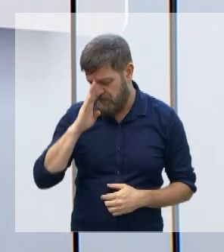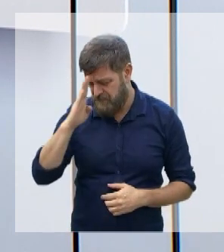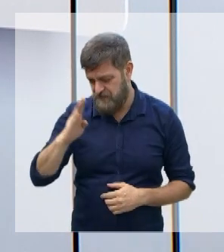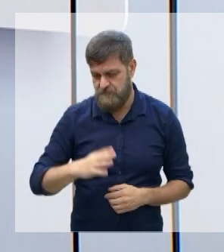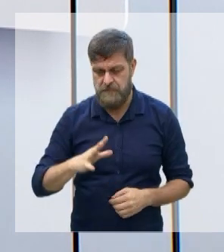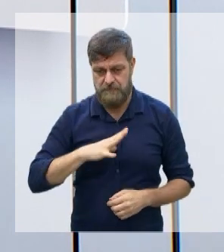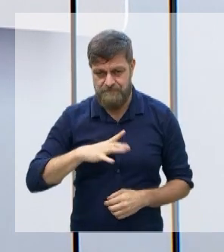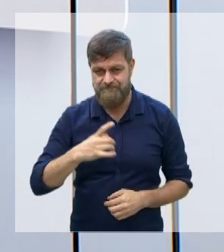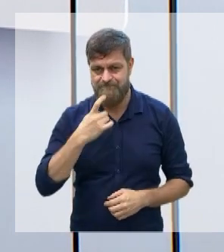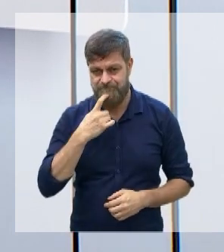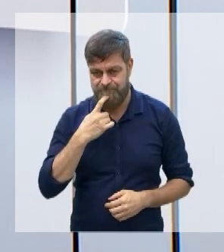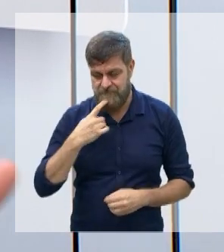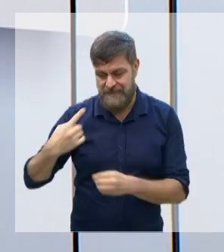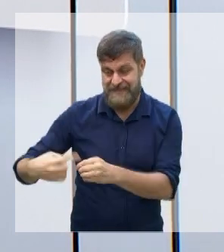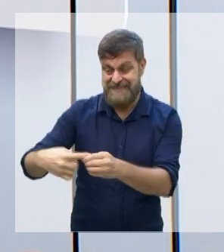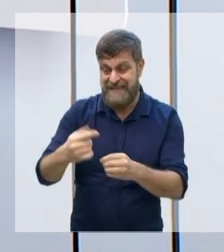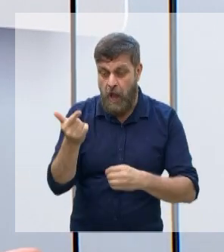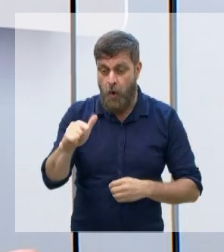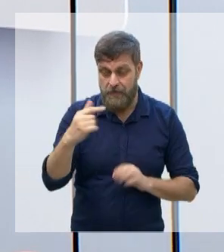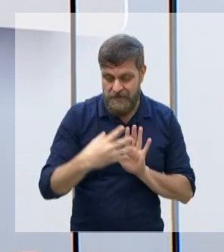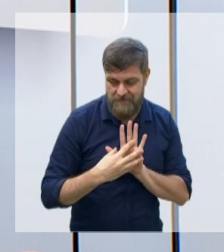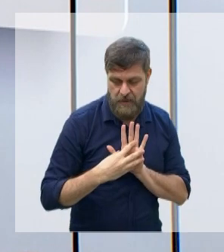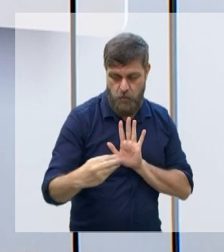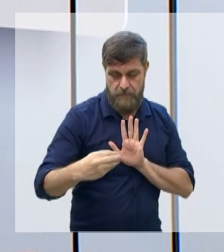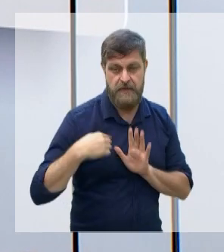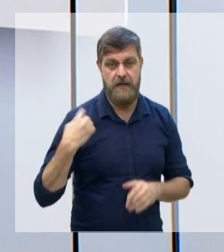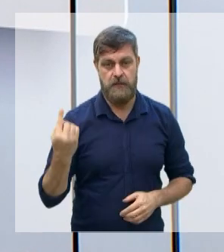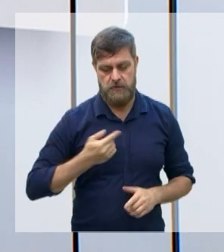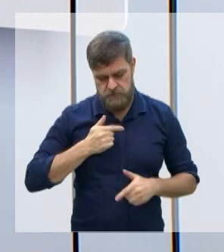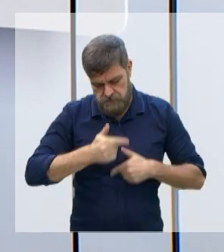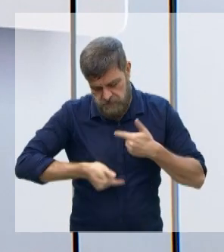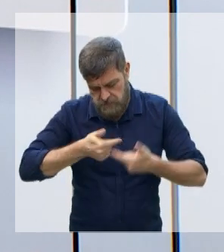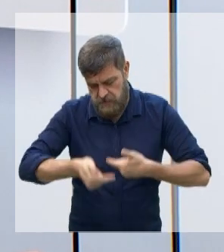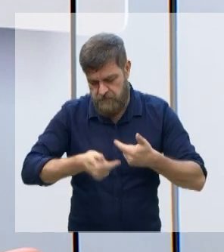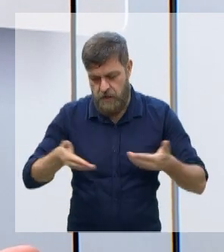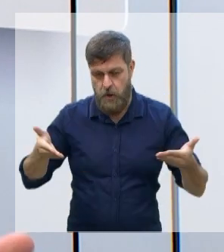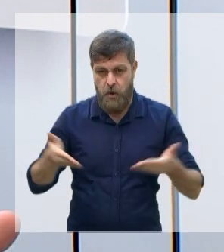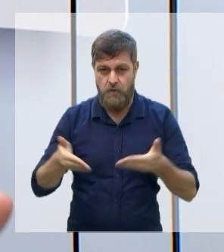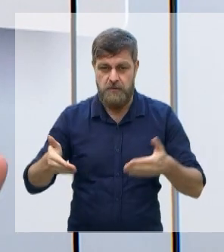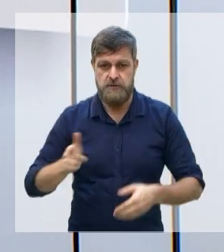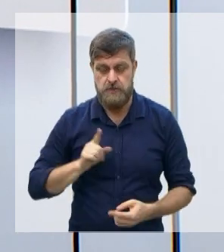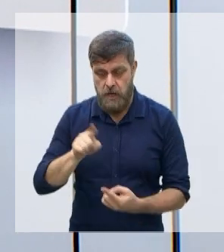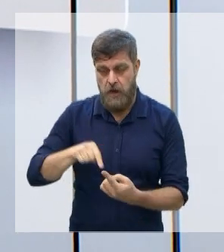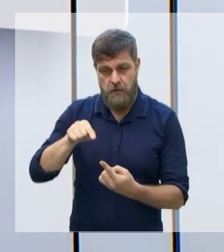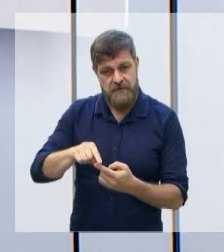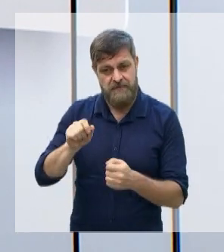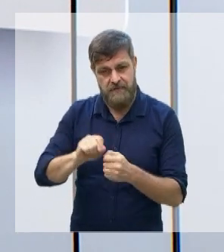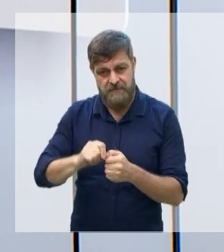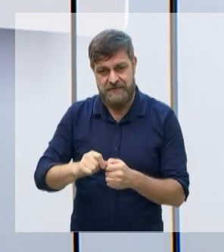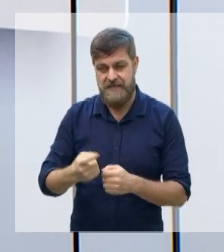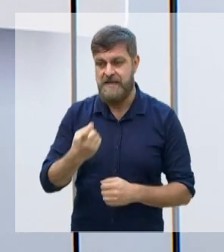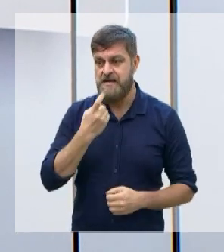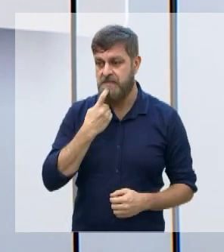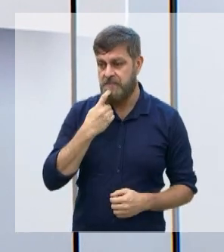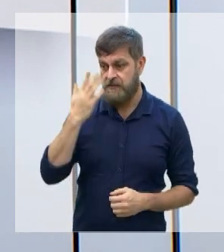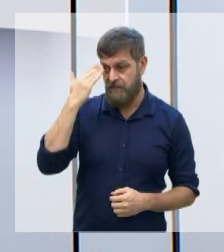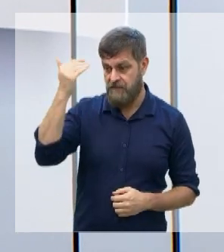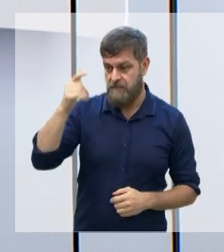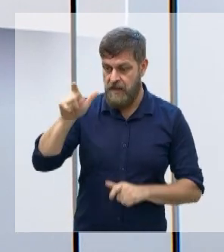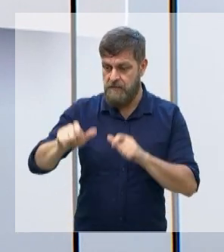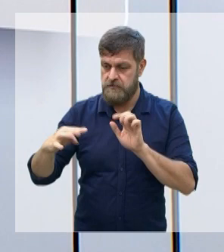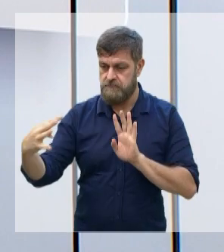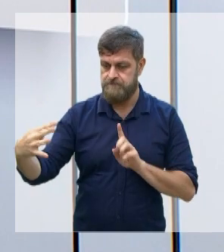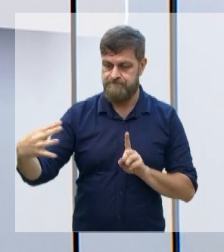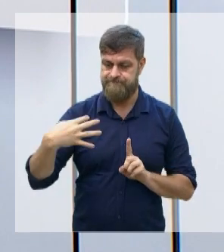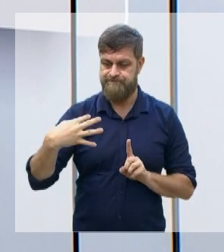cidade vai ser exemplo para outras cidades eu acho que nós no nosso trabalho aqui até para formar a imagem da cidade diferente